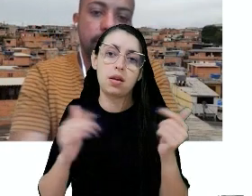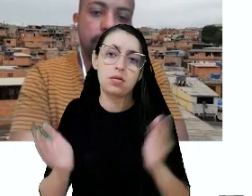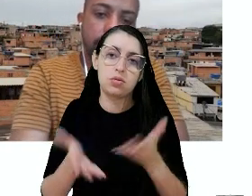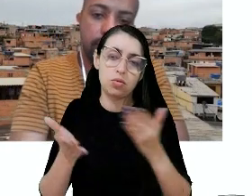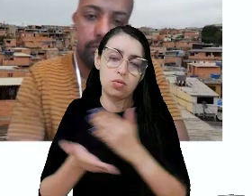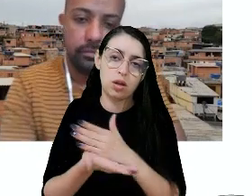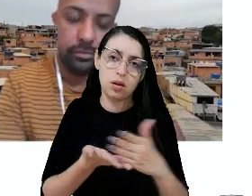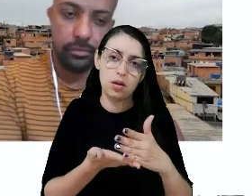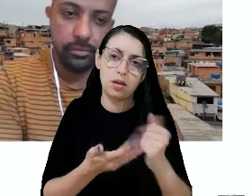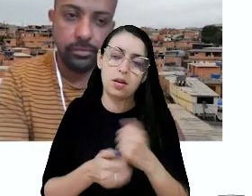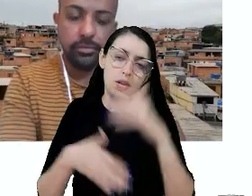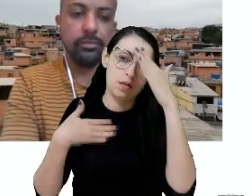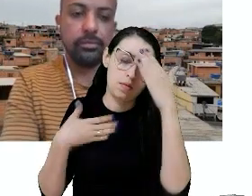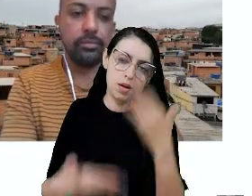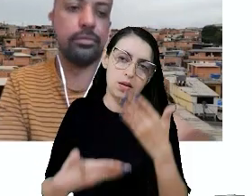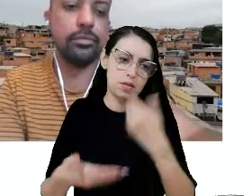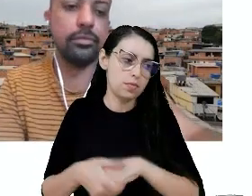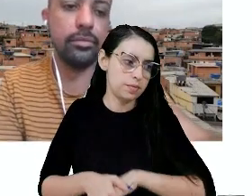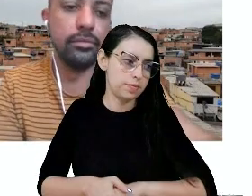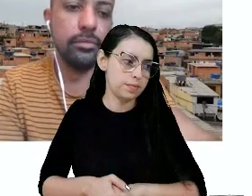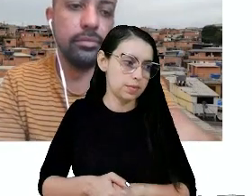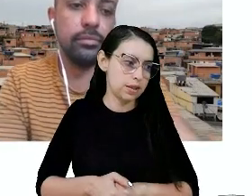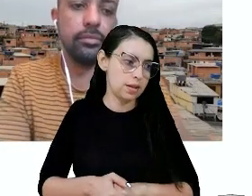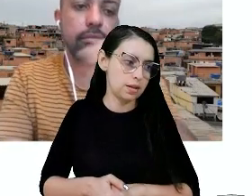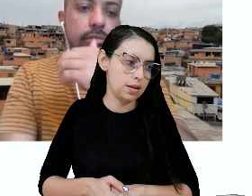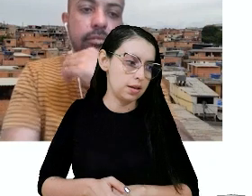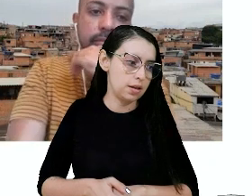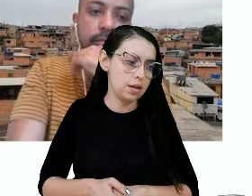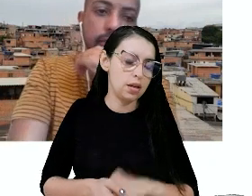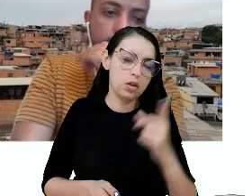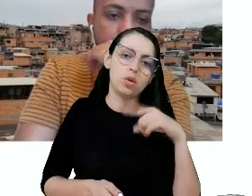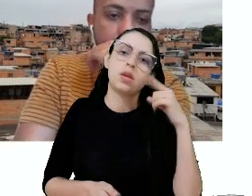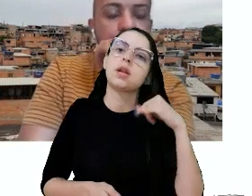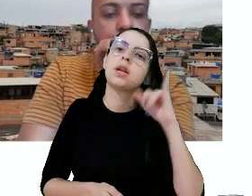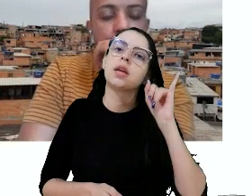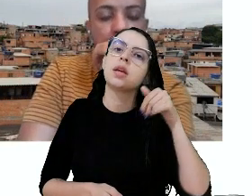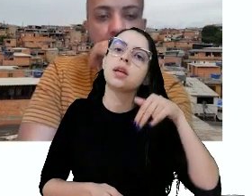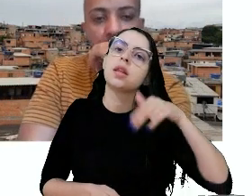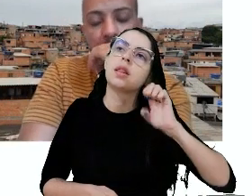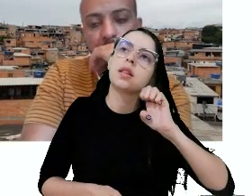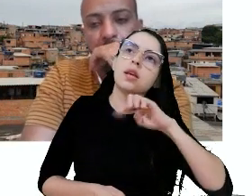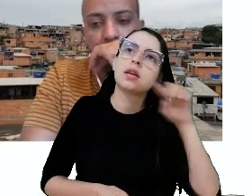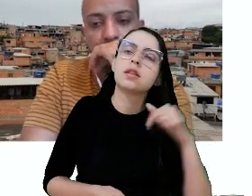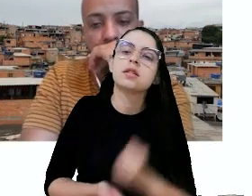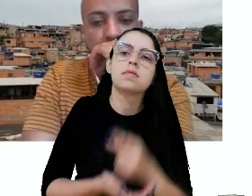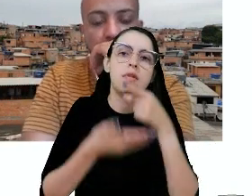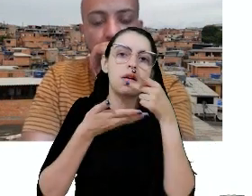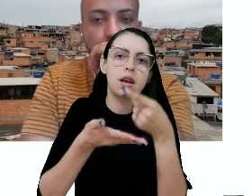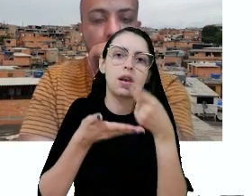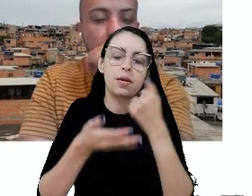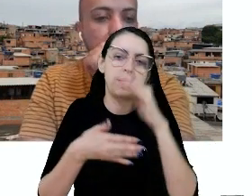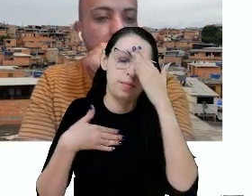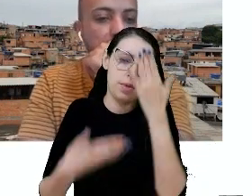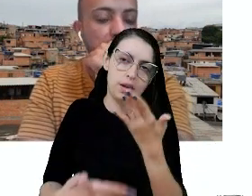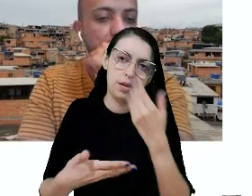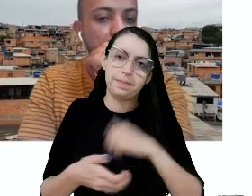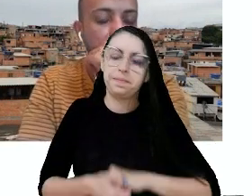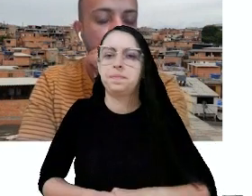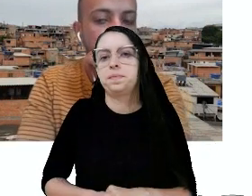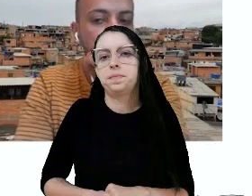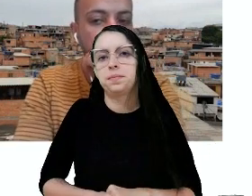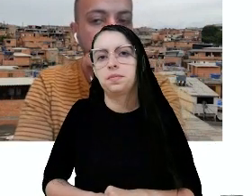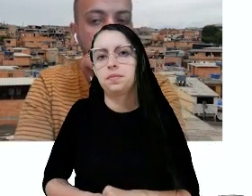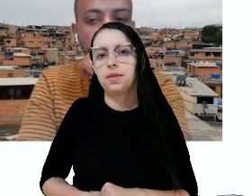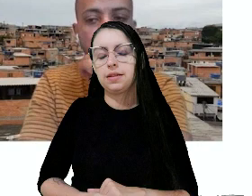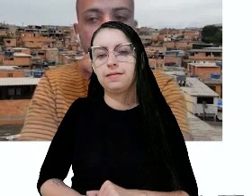de agora, e eu já agradeço de antemão a doutora Inês. Tem a palavra, muito obrigada.